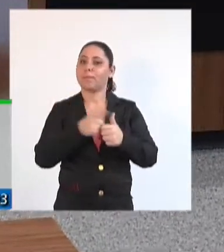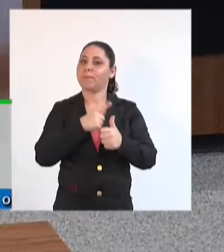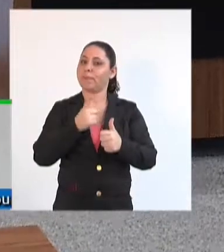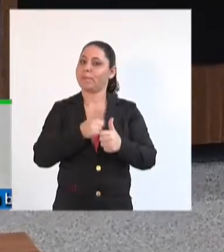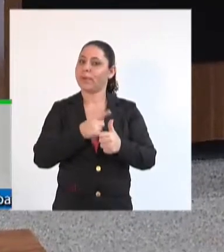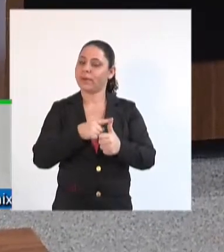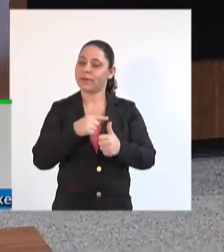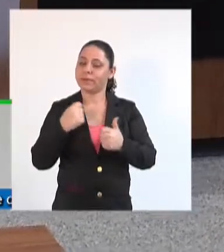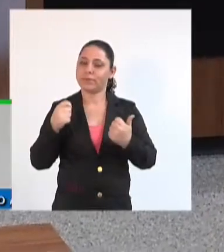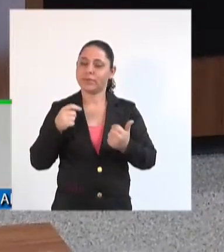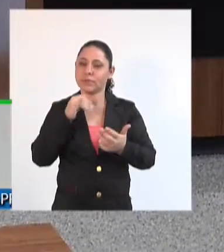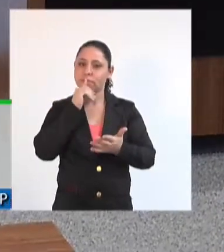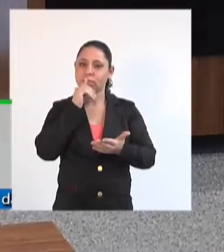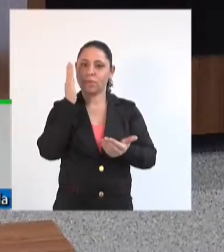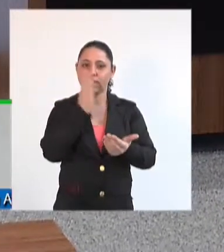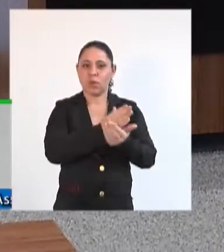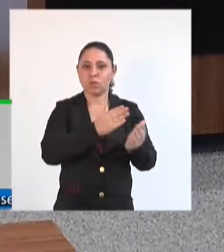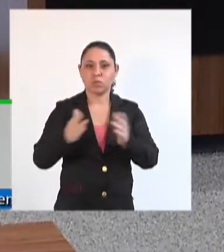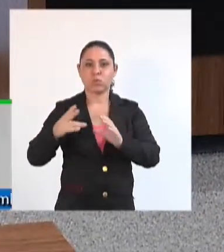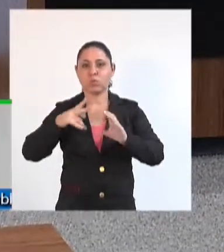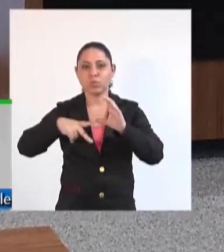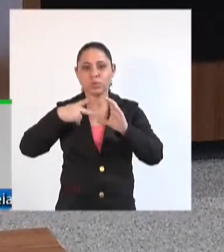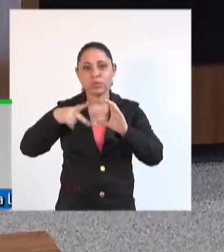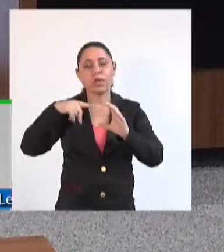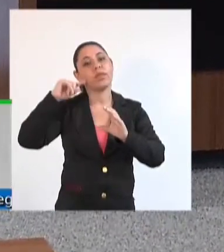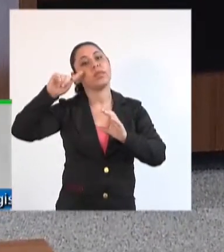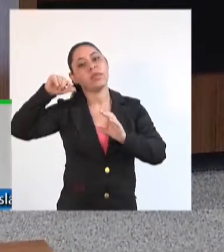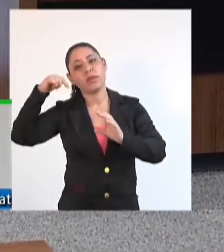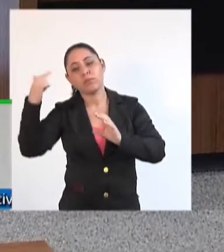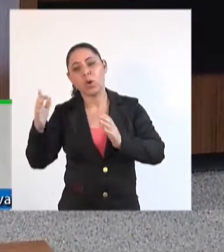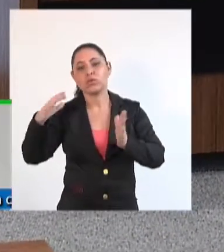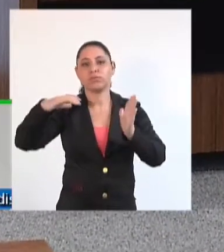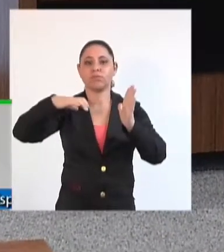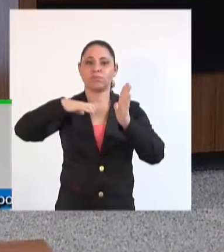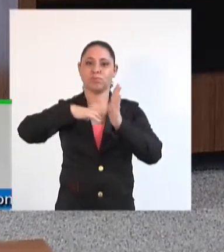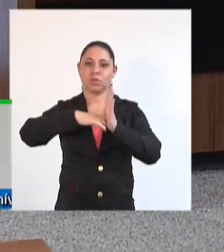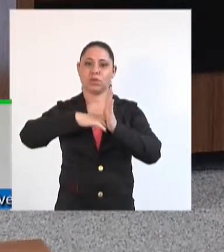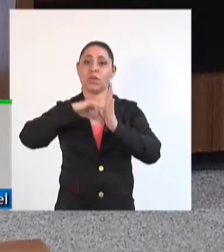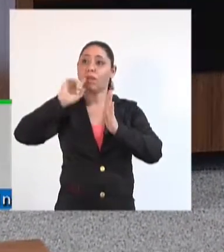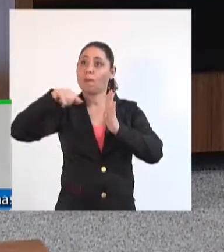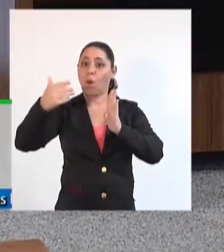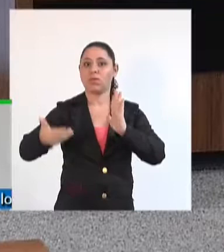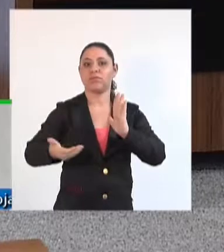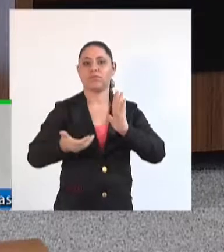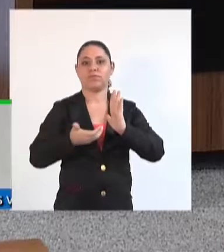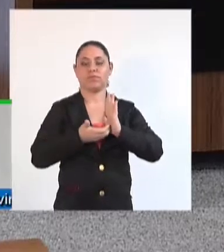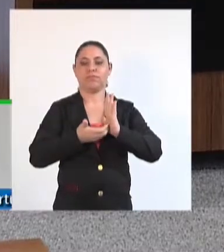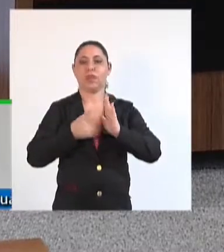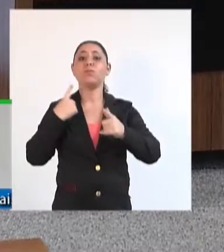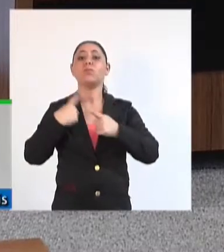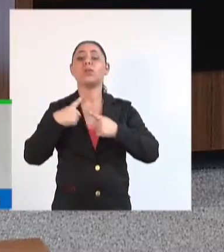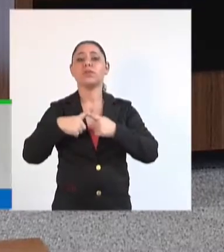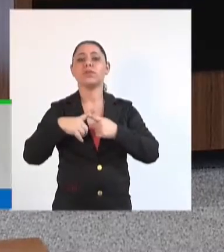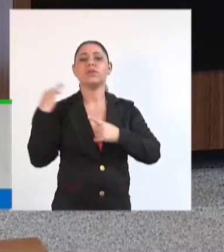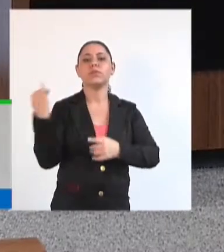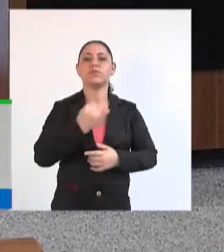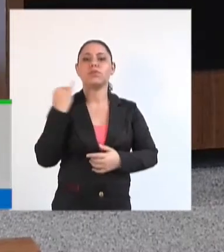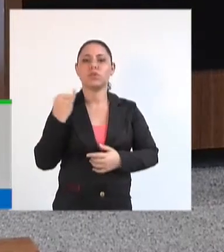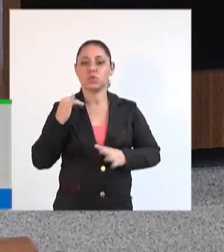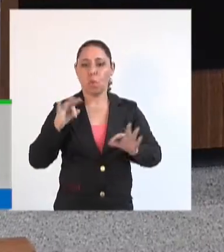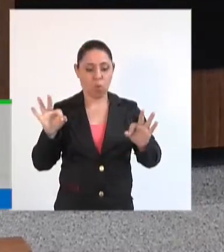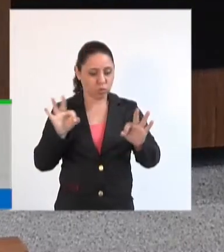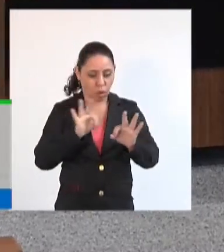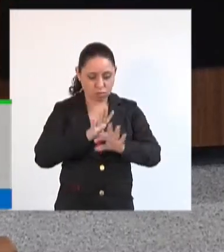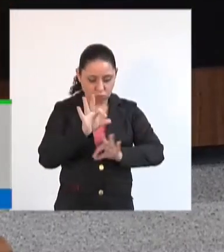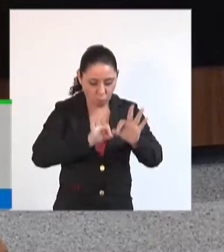passar pela Câmara dos Deputados, para depois ir para o Senado. Por que isso é importante? E já está tudo pronto,